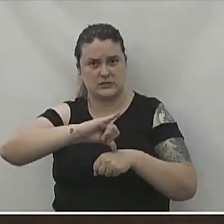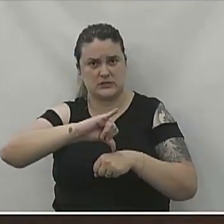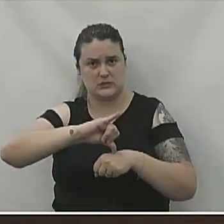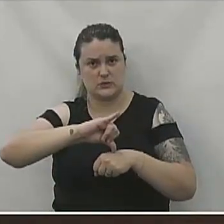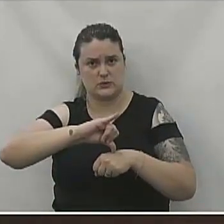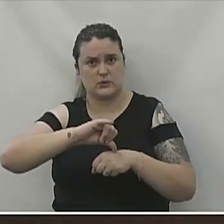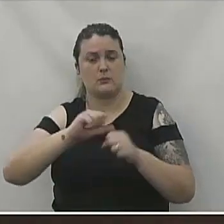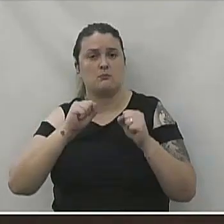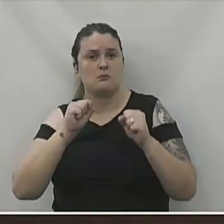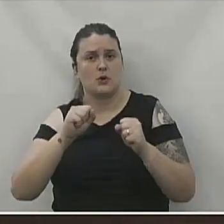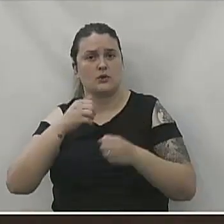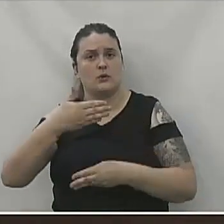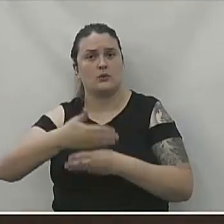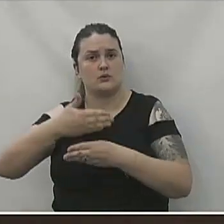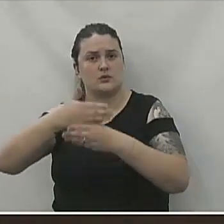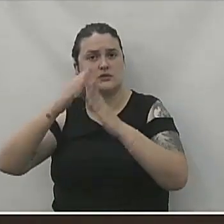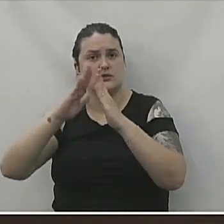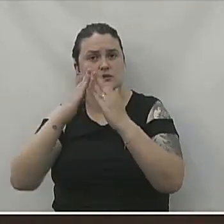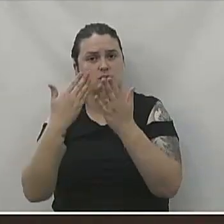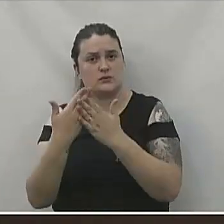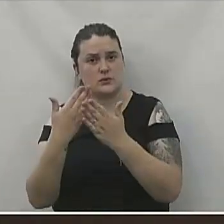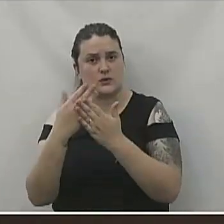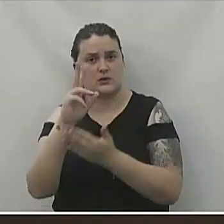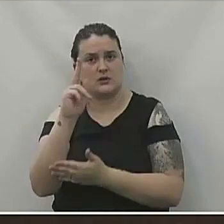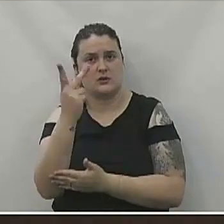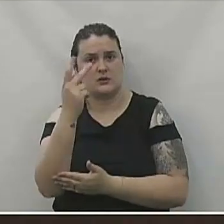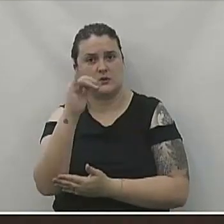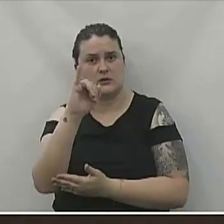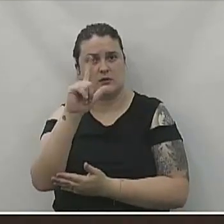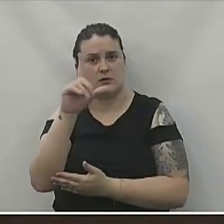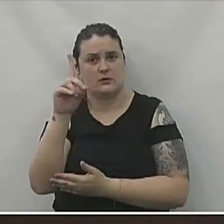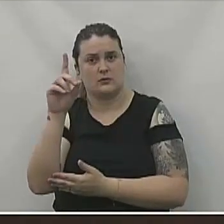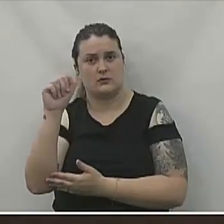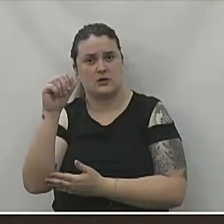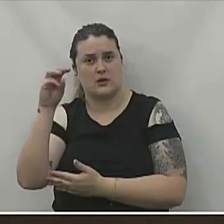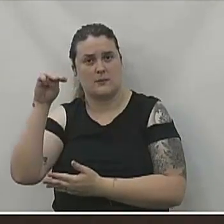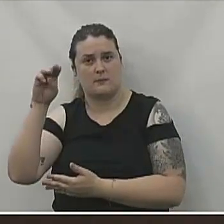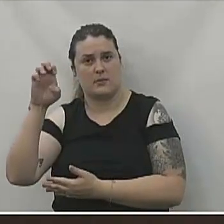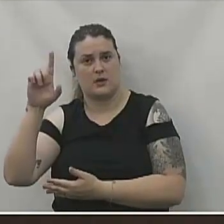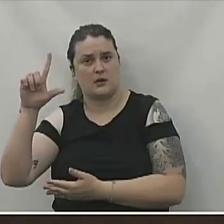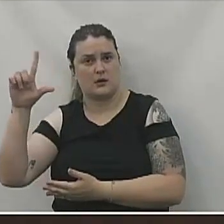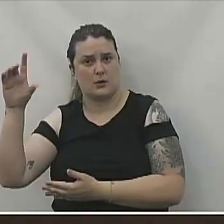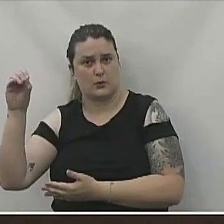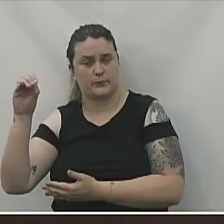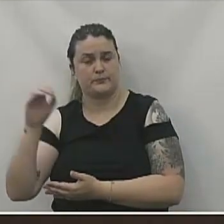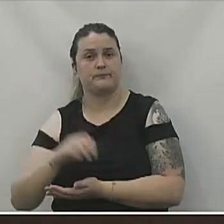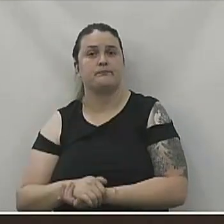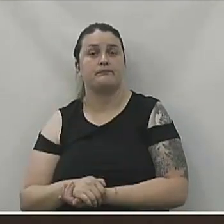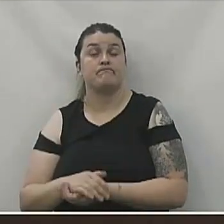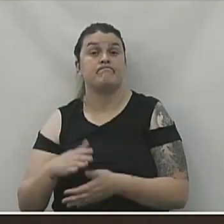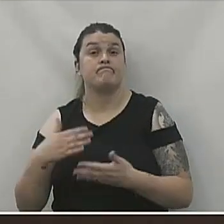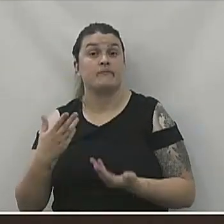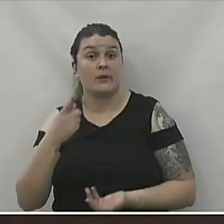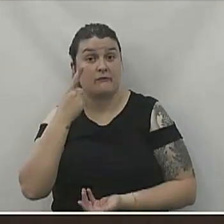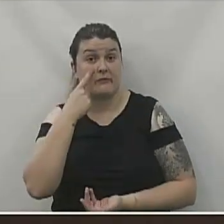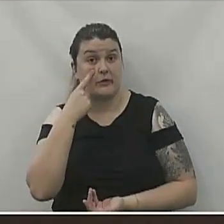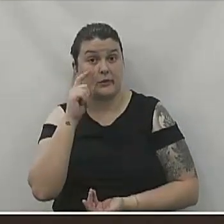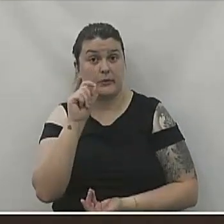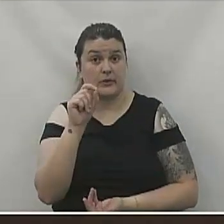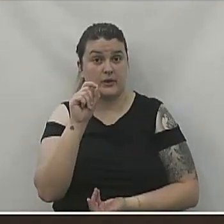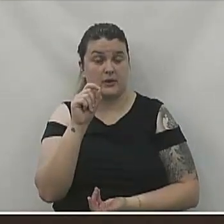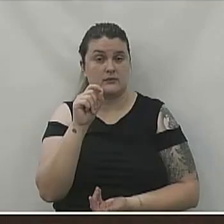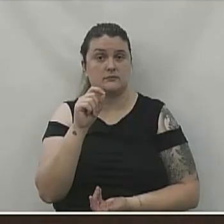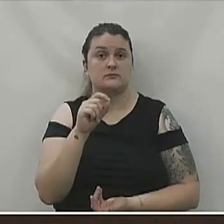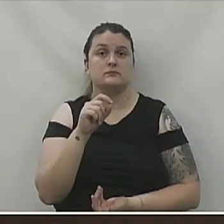para que possa ser construída a escola é municipal e da romanzini de Melo a situação é o seguinte